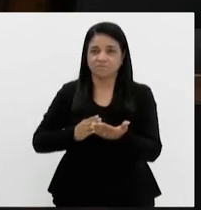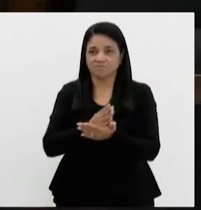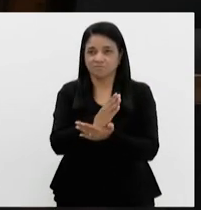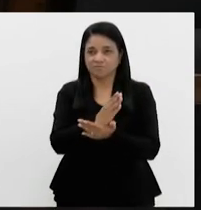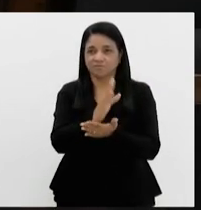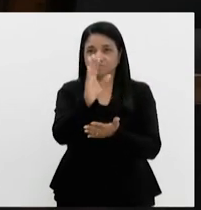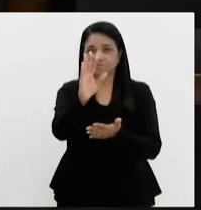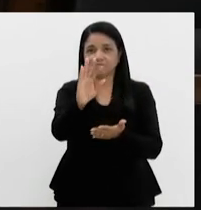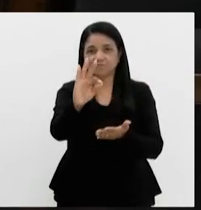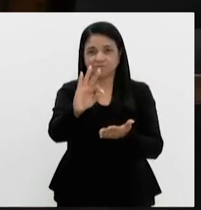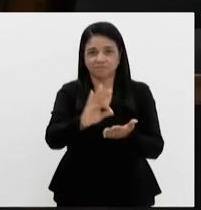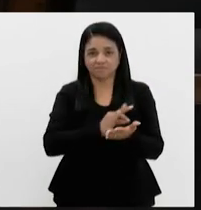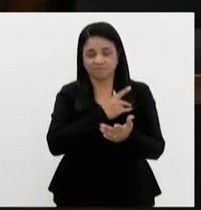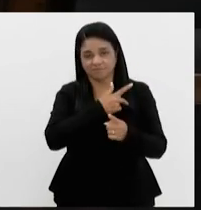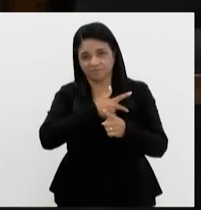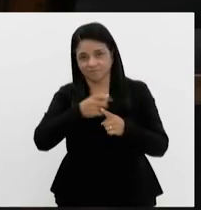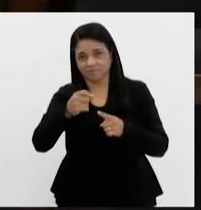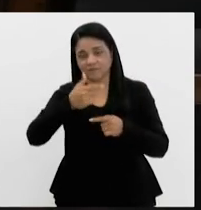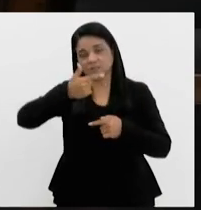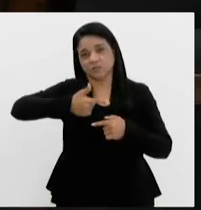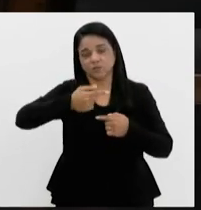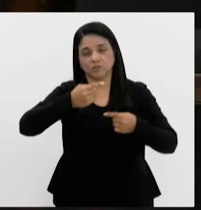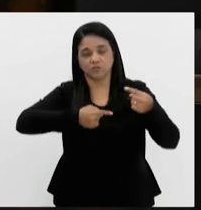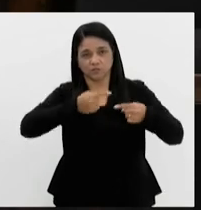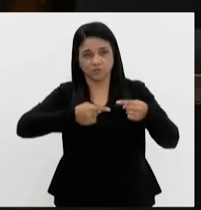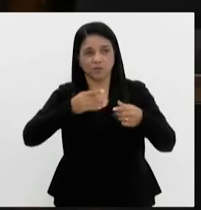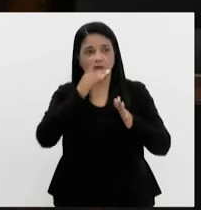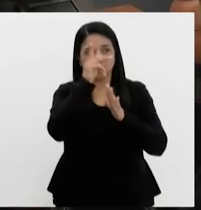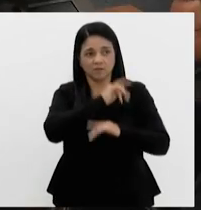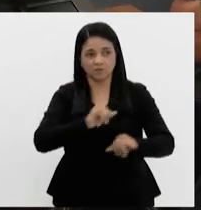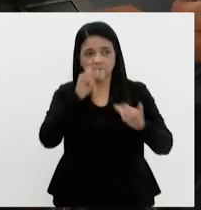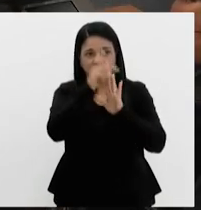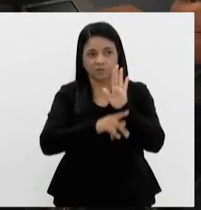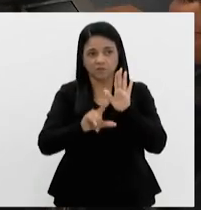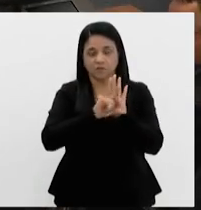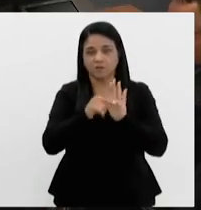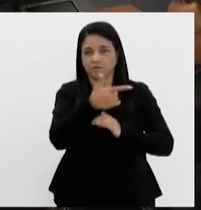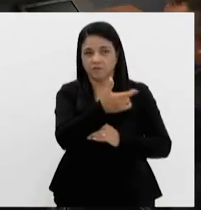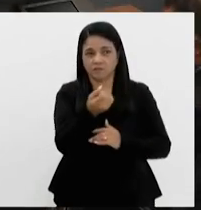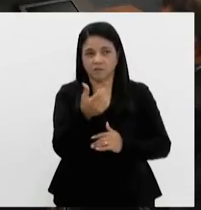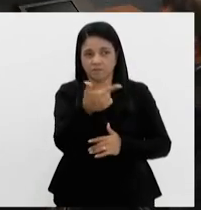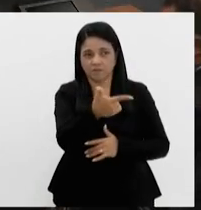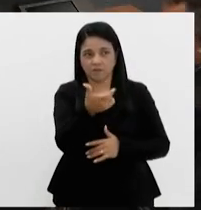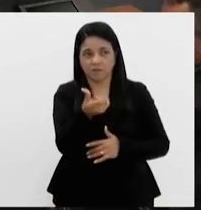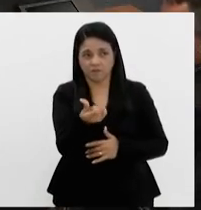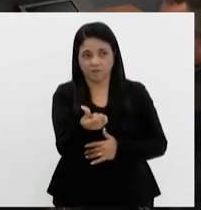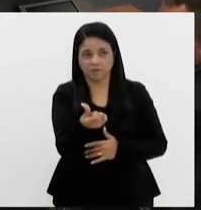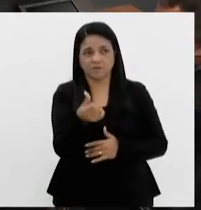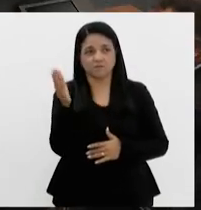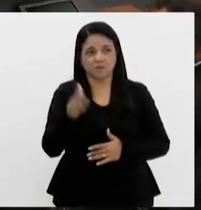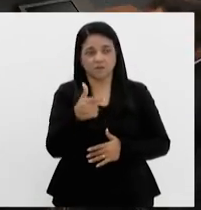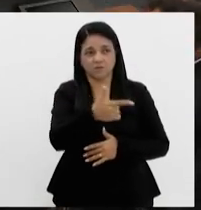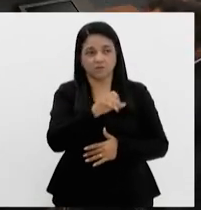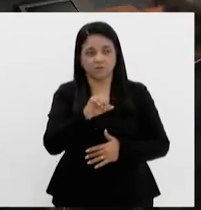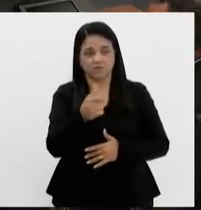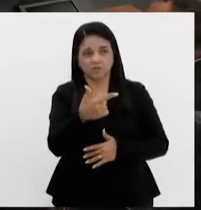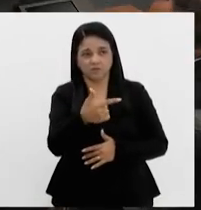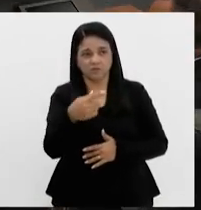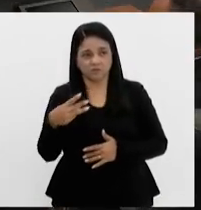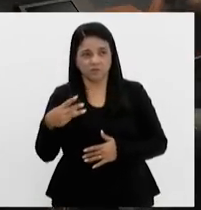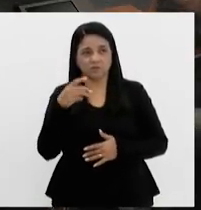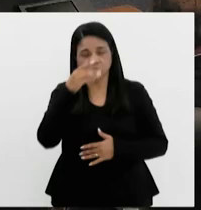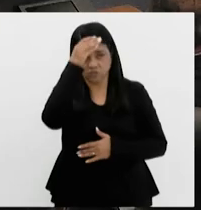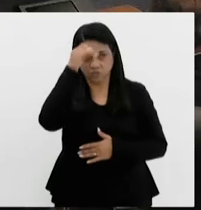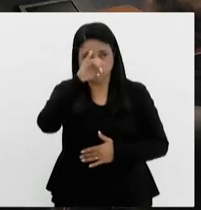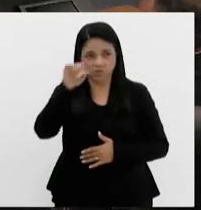aprovado. Vai a redação do vencido para a segunda discussão. Anuncio o projeto de lei número 2062, de 23, de autoria da deputada Tia Ju, que